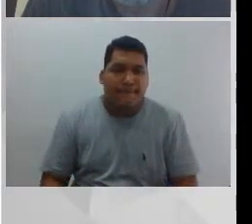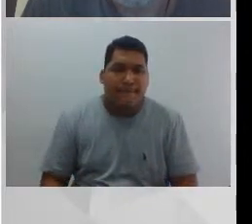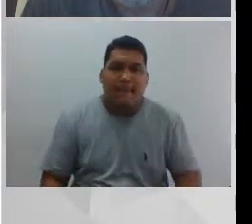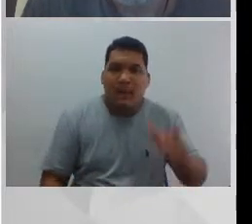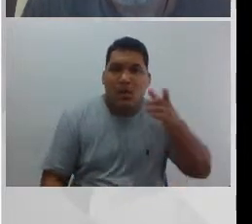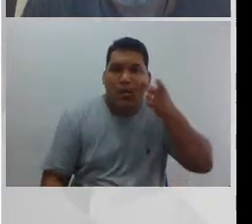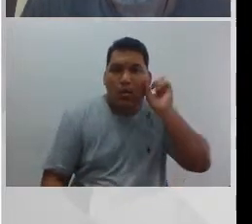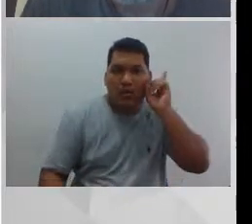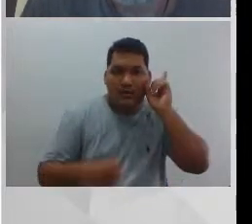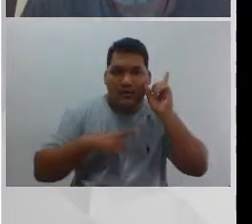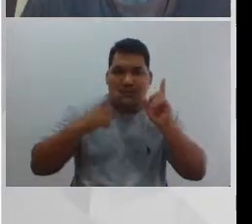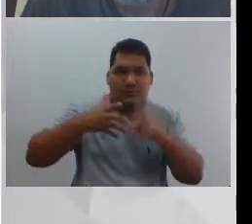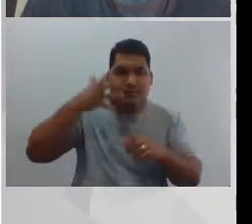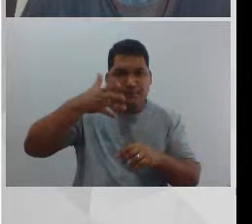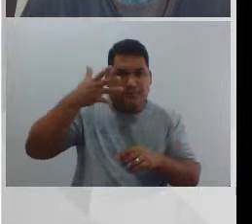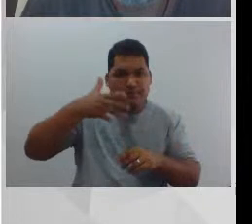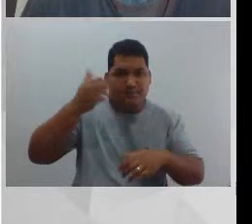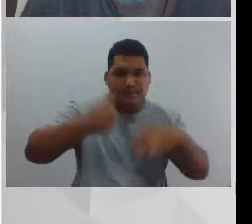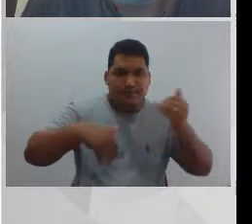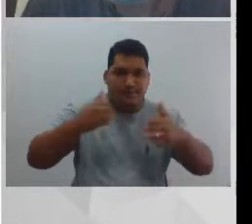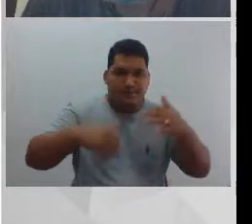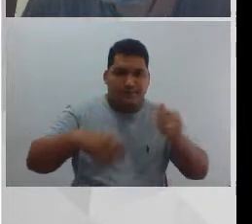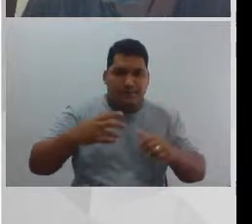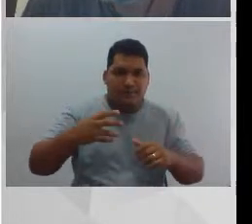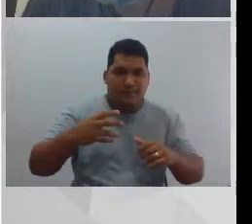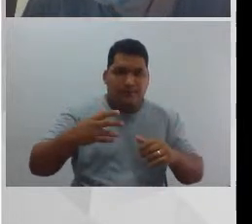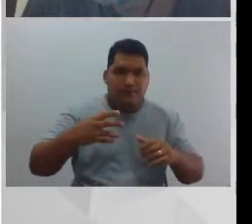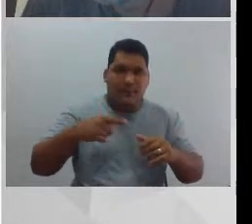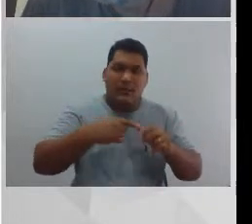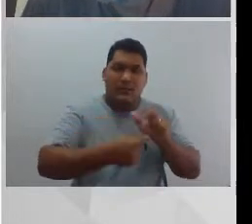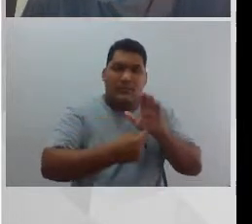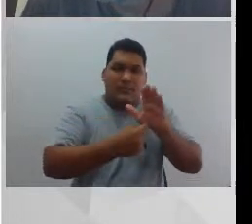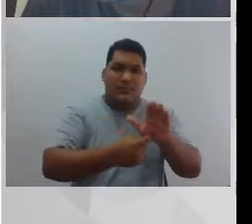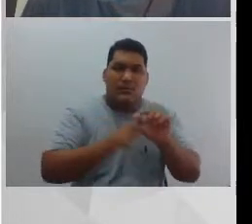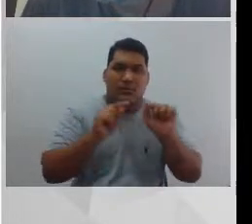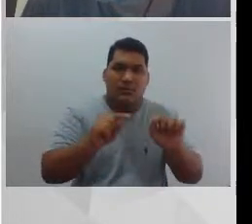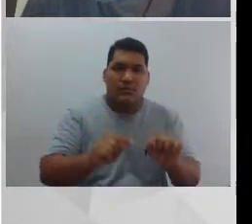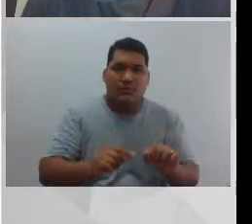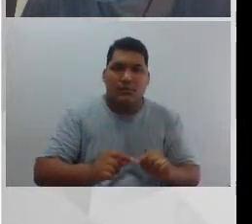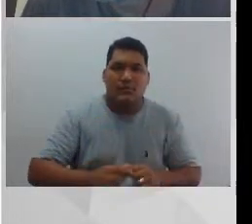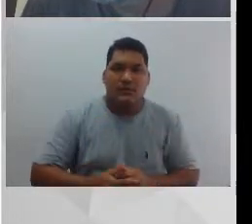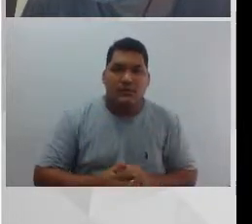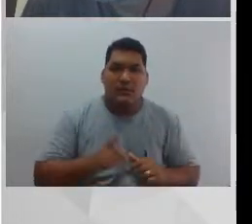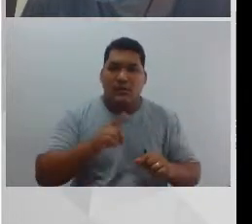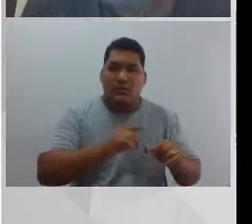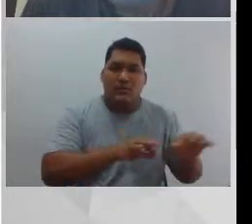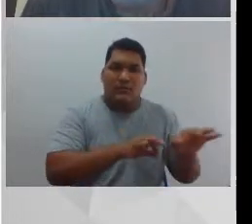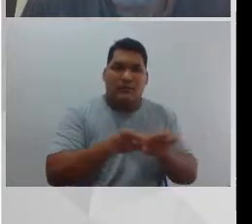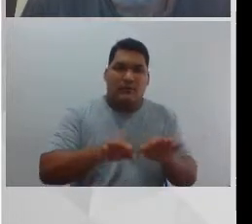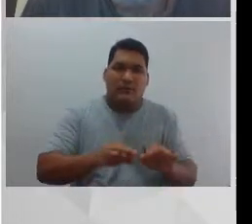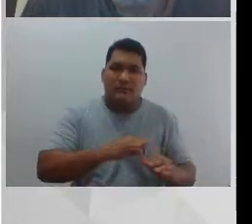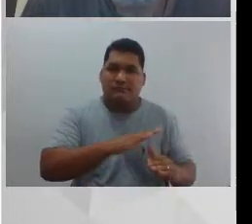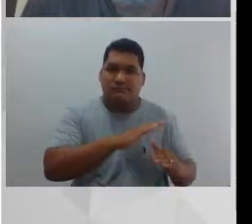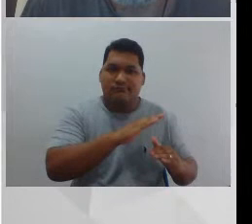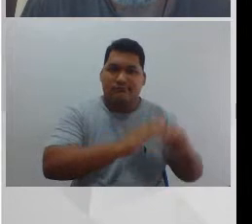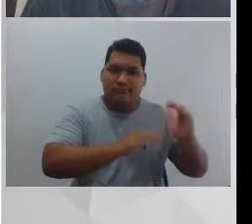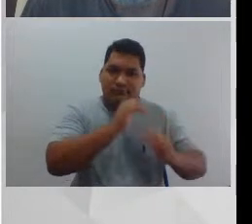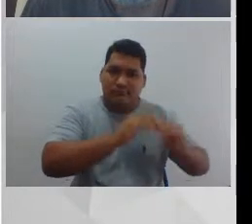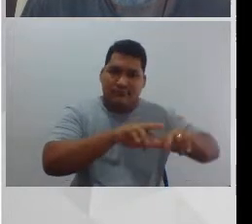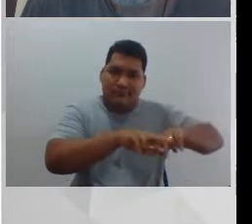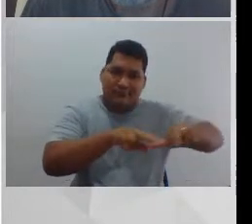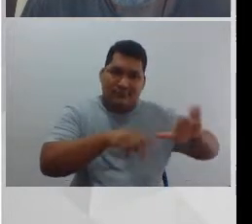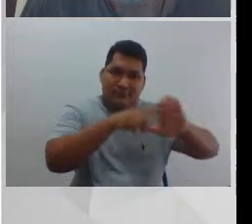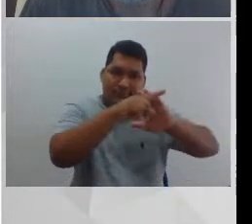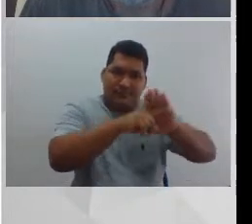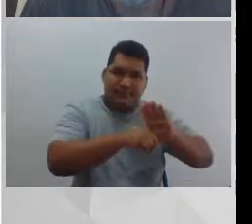da IBM Watson em que eles mostram que eles estão fazendo experimentos, desenvolvendo